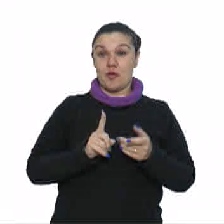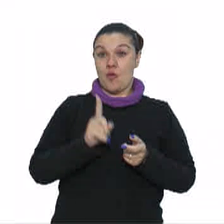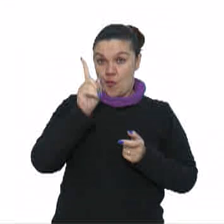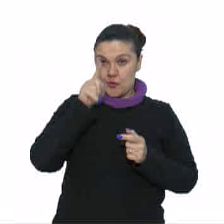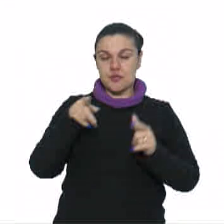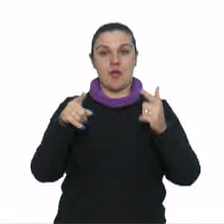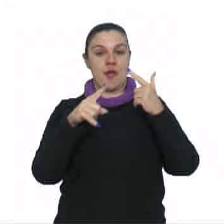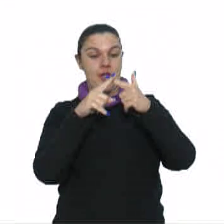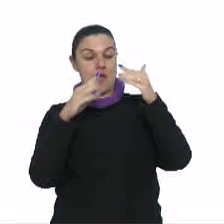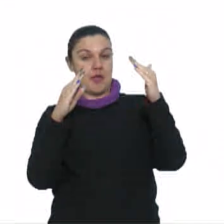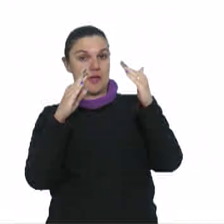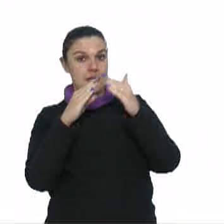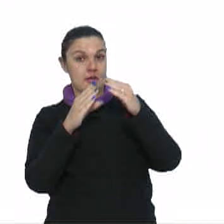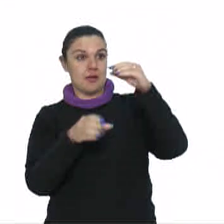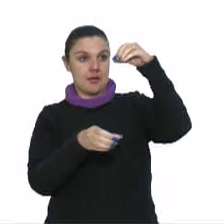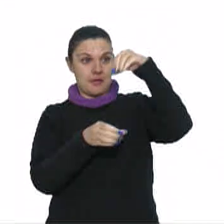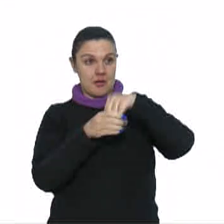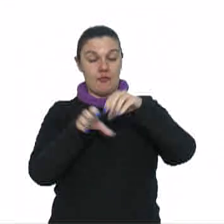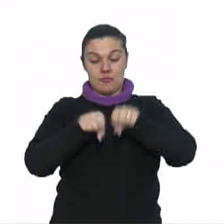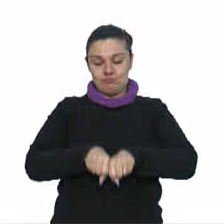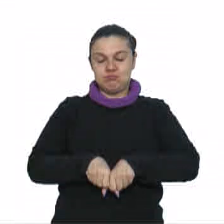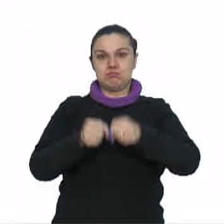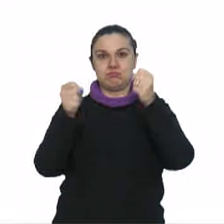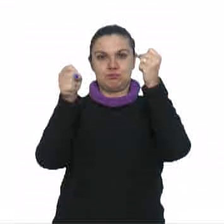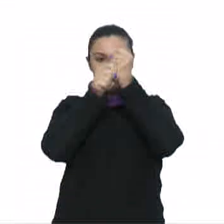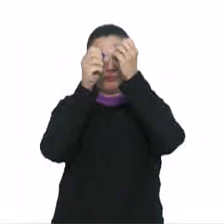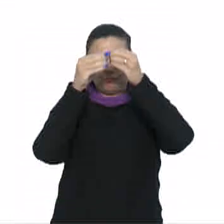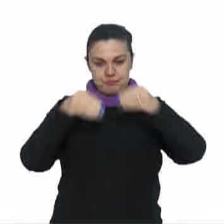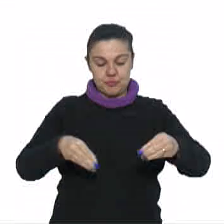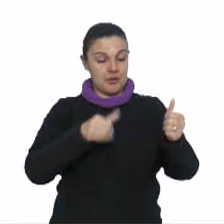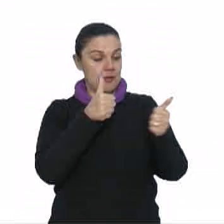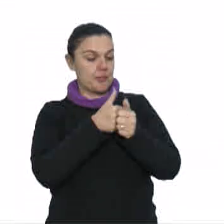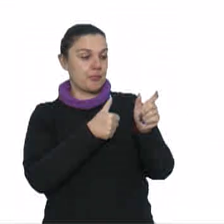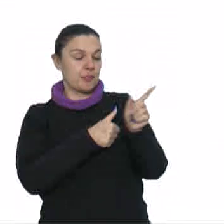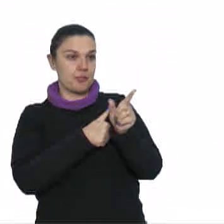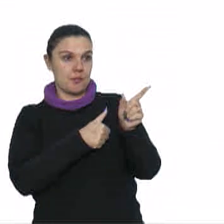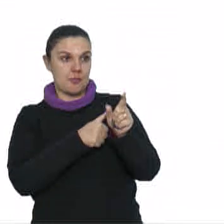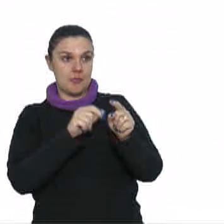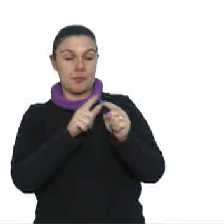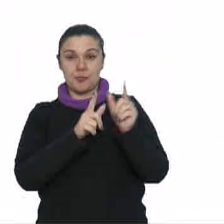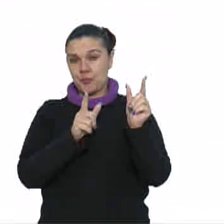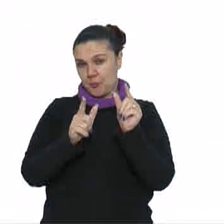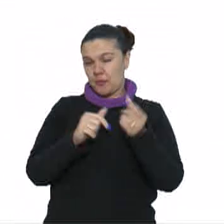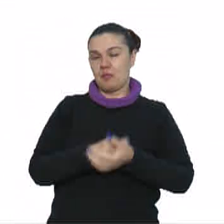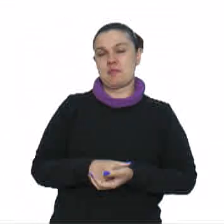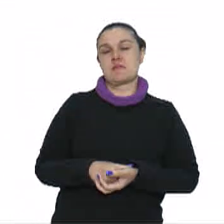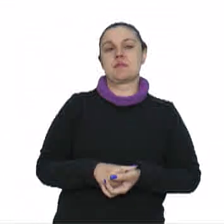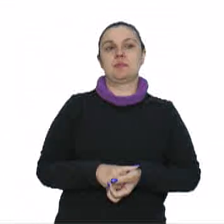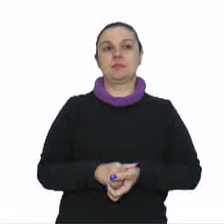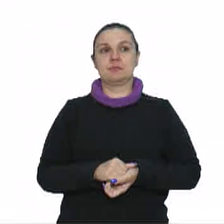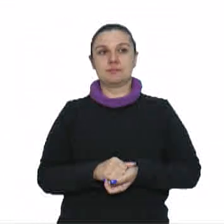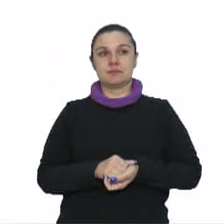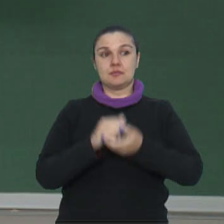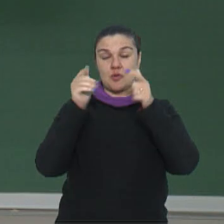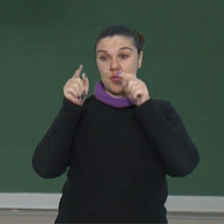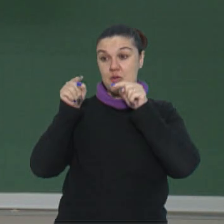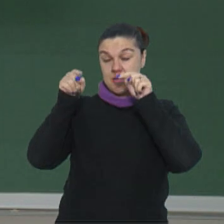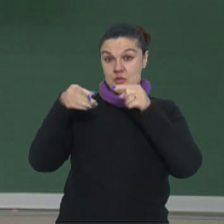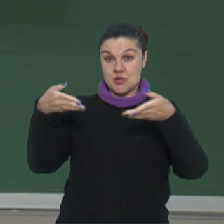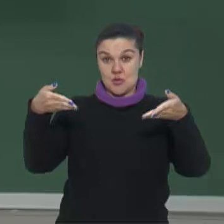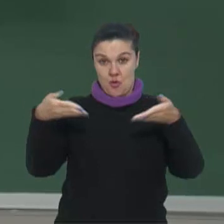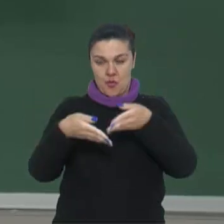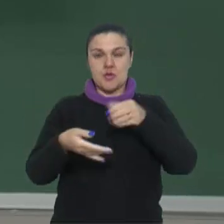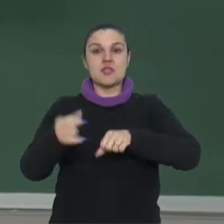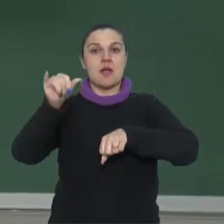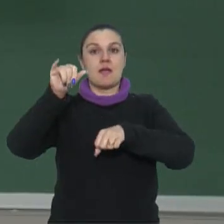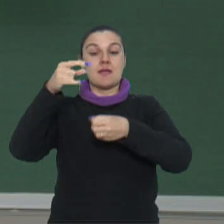da Cidade do México, ela foi demolida e construída muito próxima da Catedral. Não está a Catedral, muito próxima dali. Então nós estamos aqui na Cidade do México hoje,